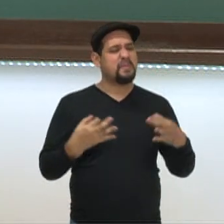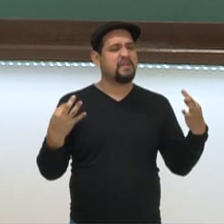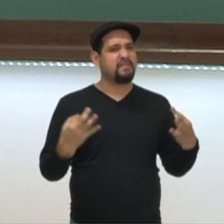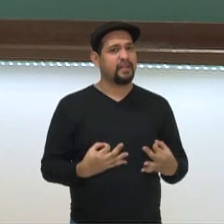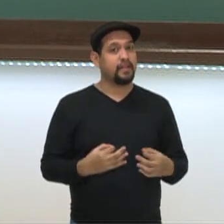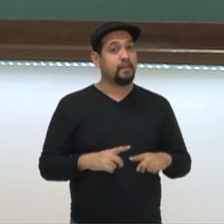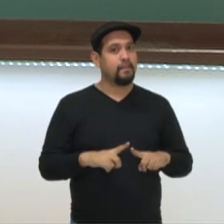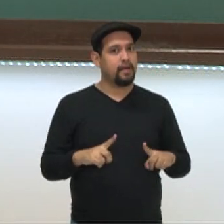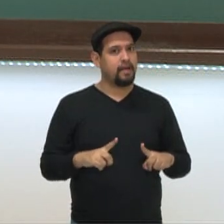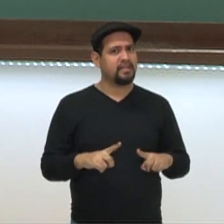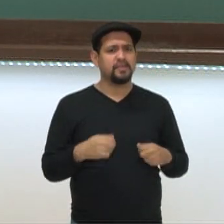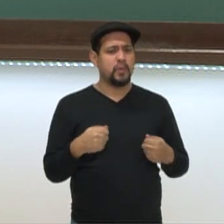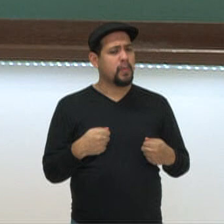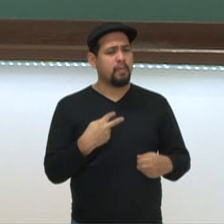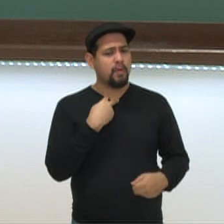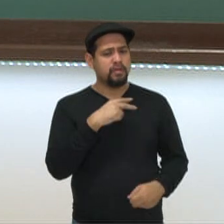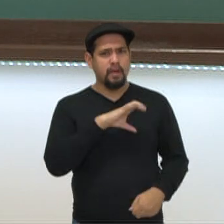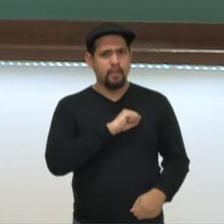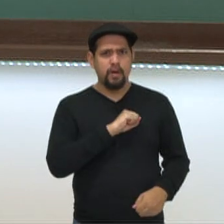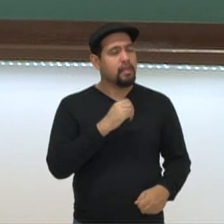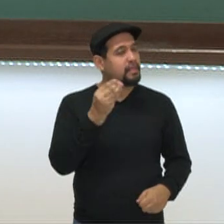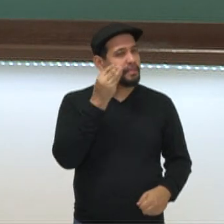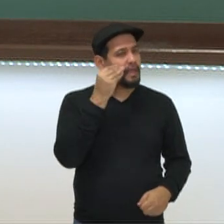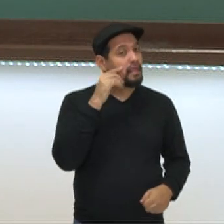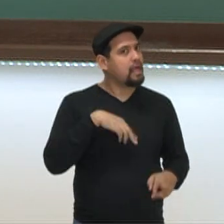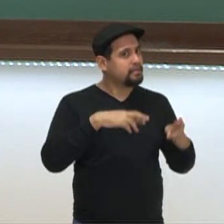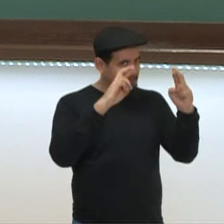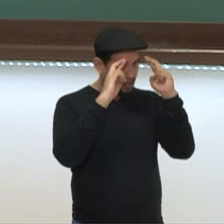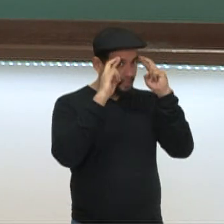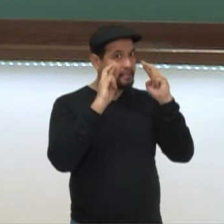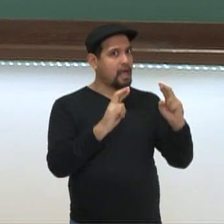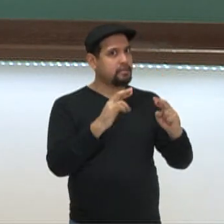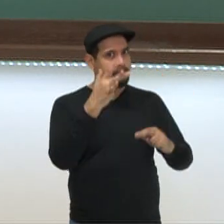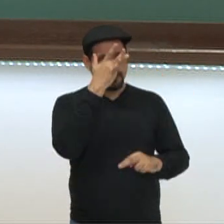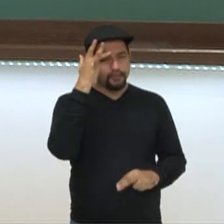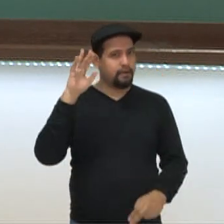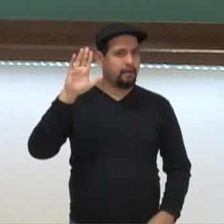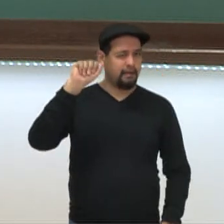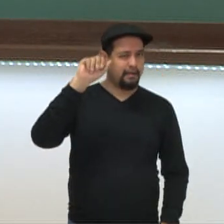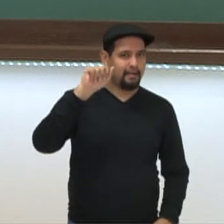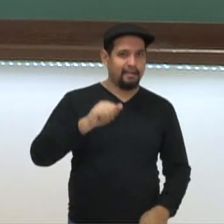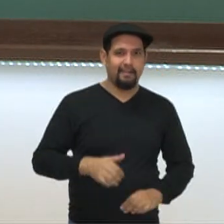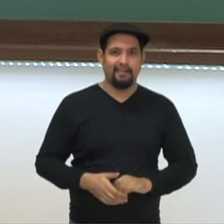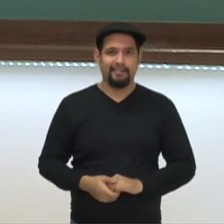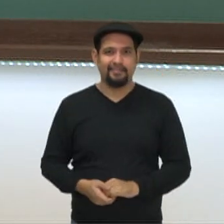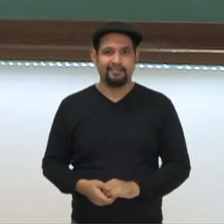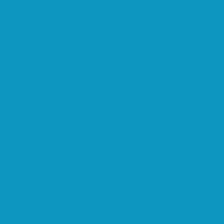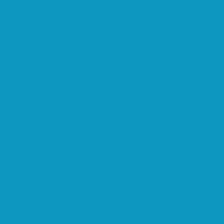perfeito, mas se não puder ser amor, seja pelo menos respeito. Até a próxima aula.